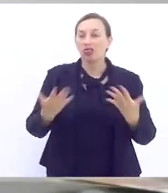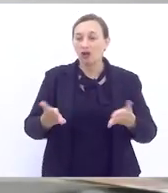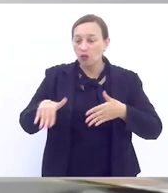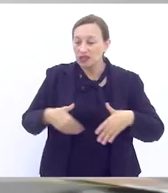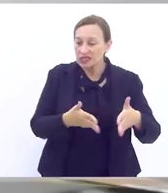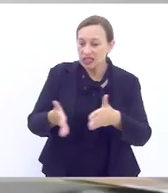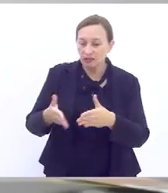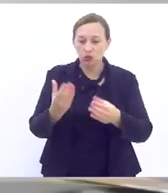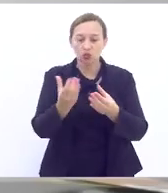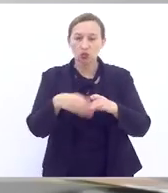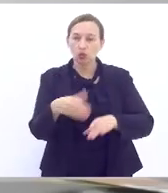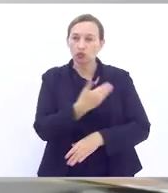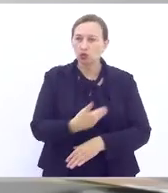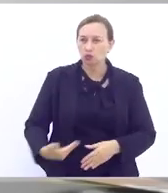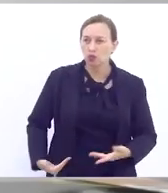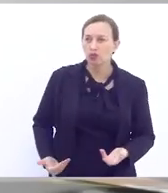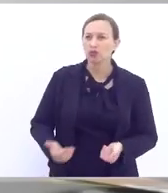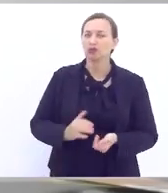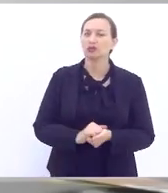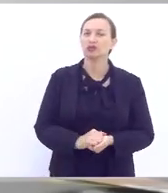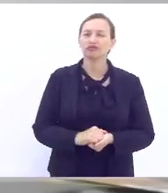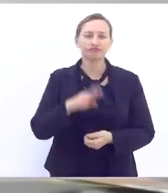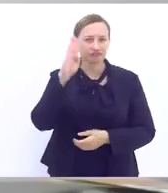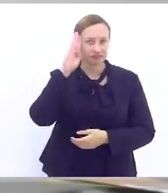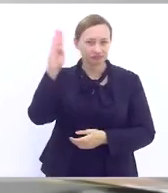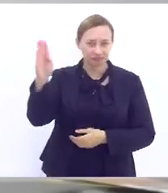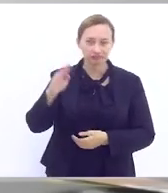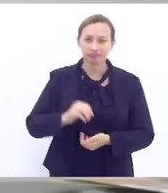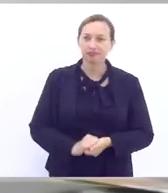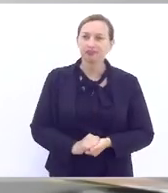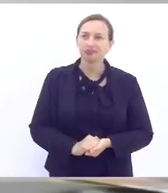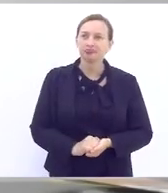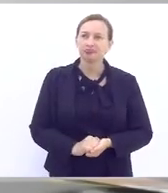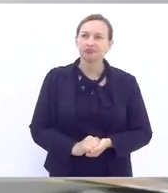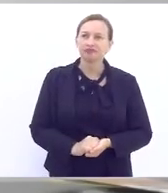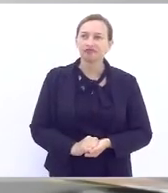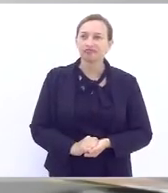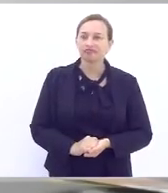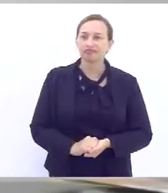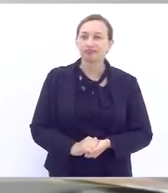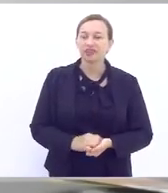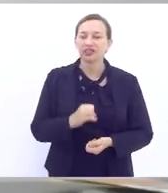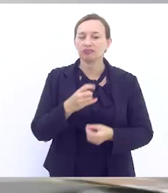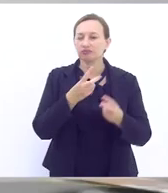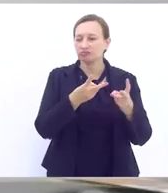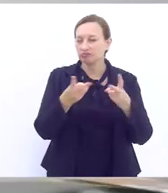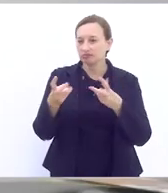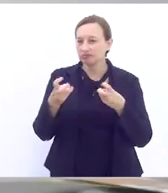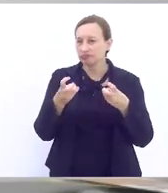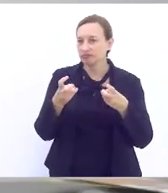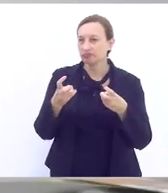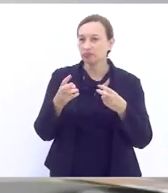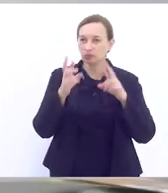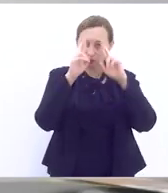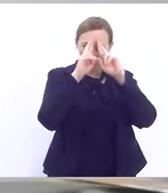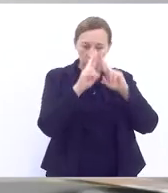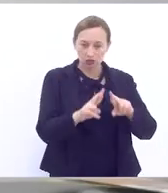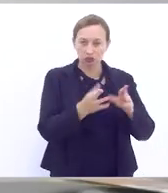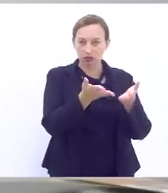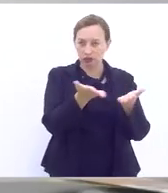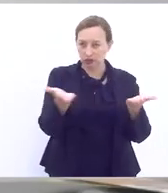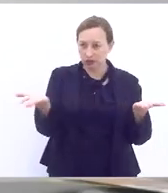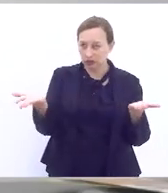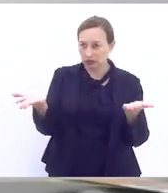concurso público é fundamental Até porque eu sempre olhar aqui com todo respeito a todos